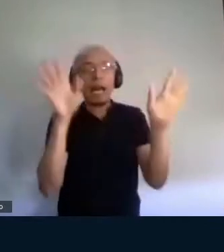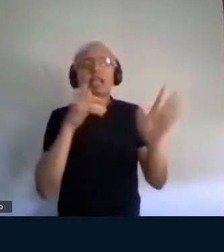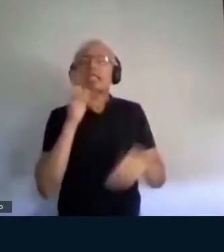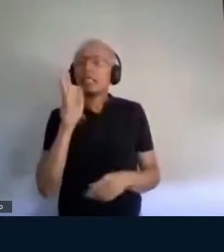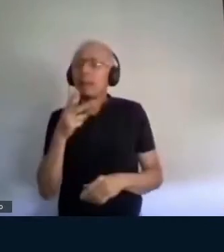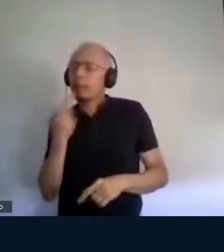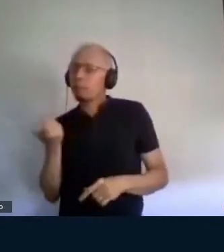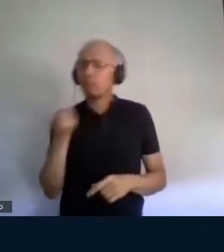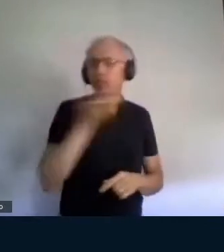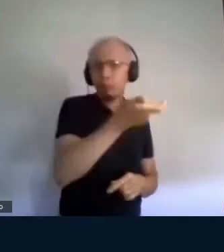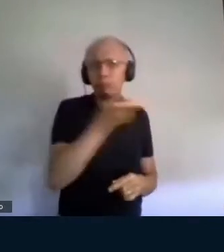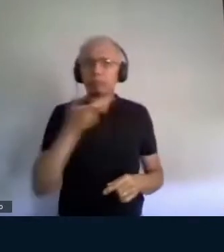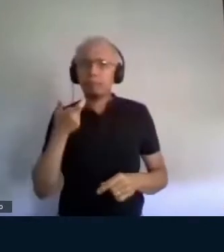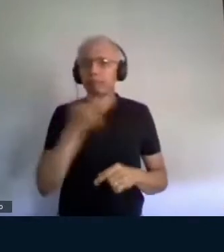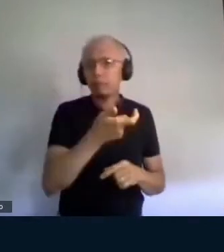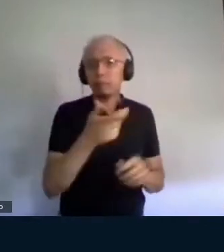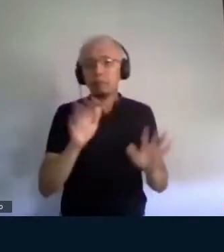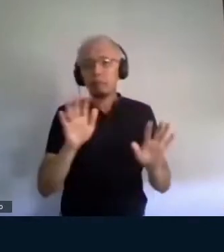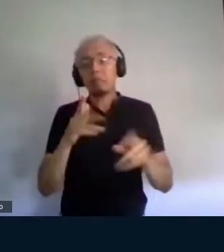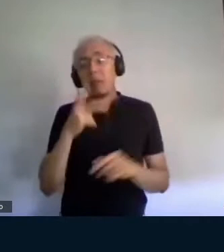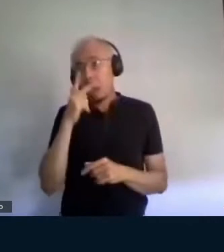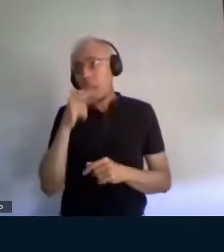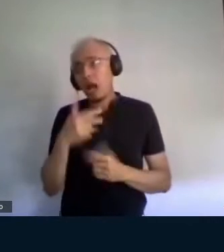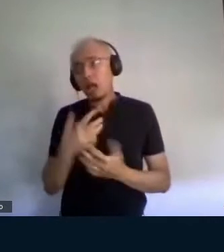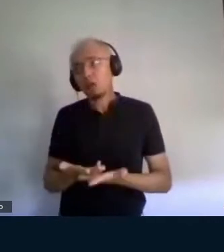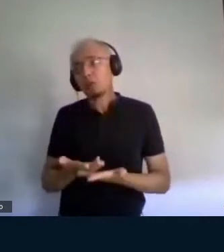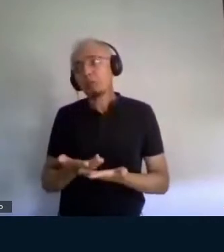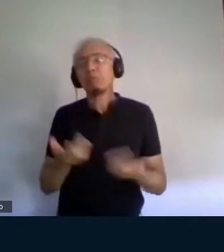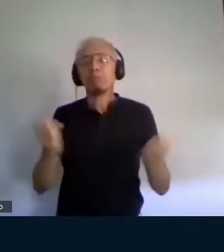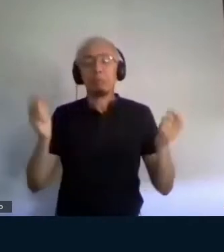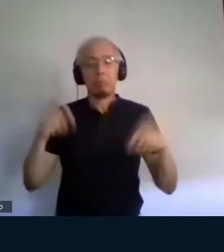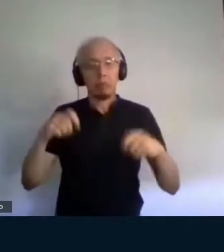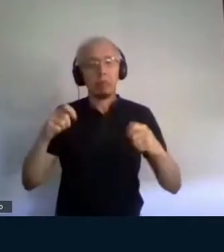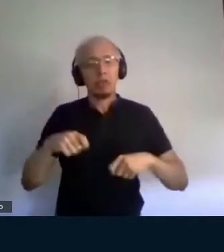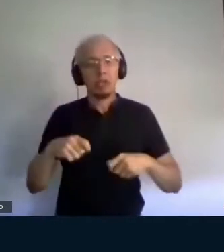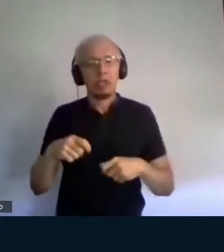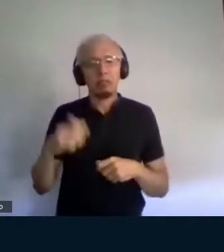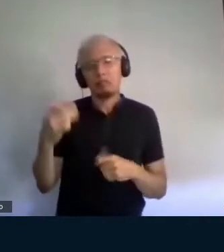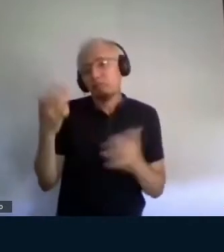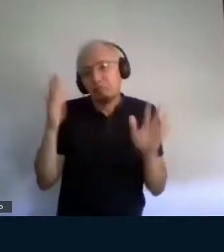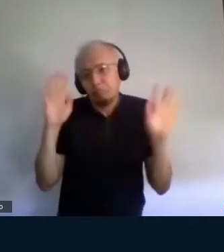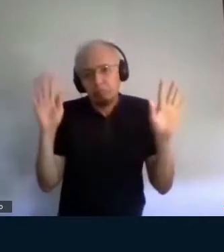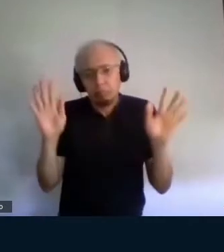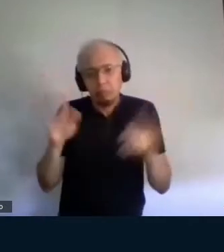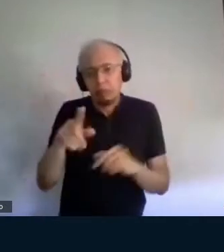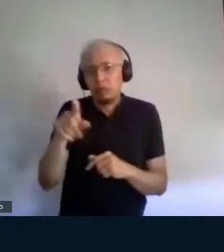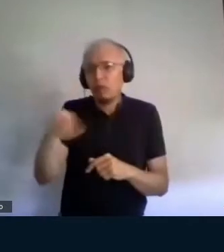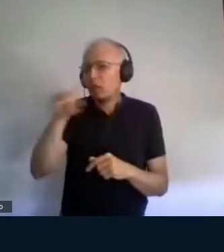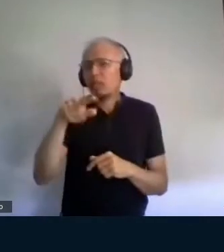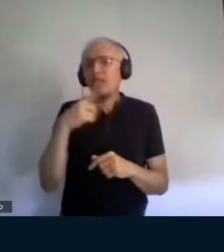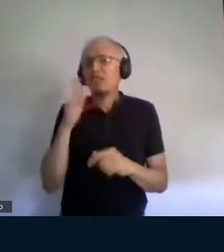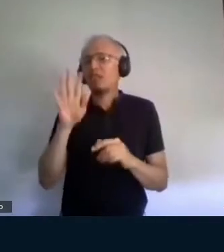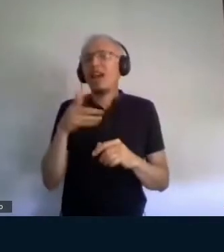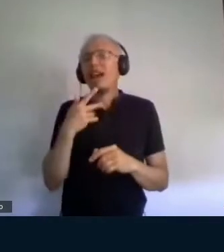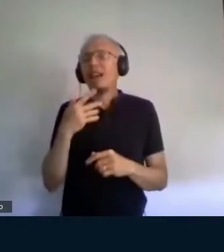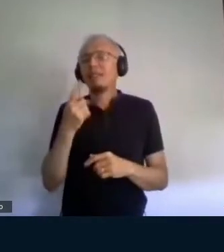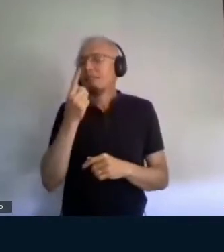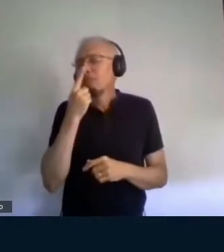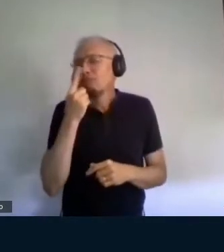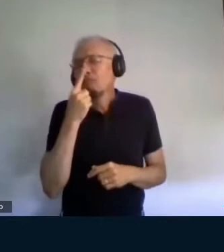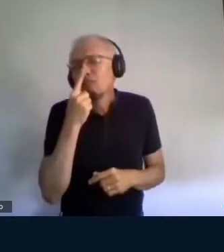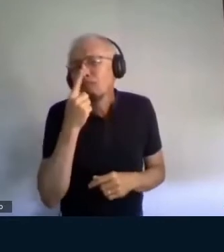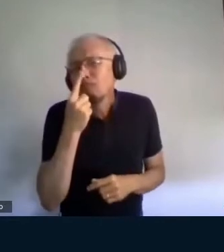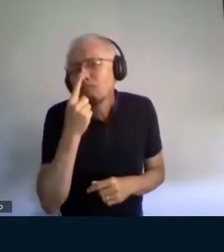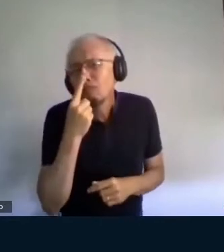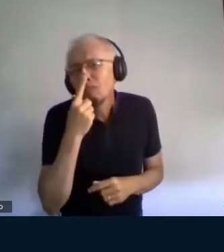né? Eu acho que valeria a pena, e talvez vocês tenham tanta familiaridade, né, tanta intimidade